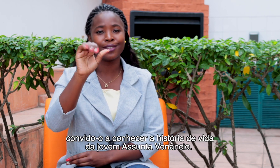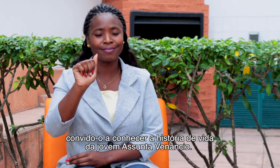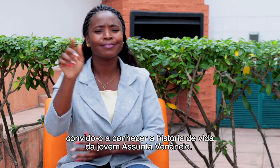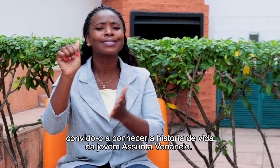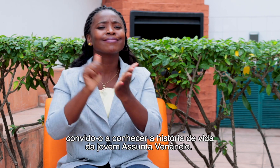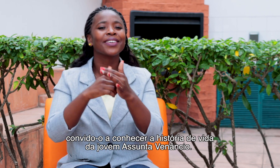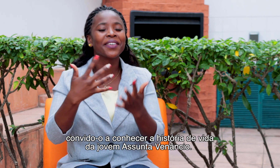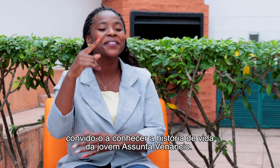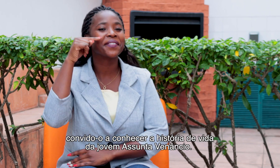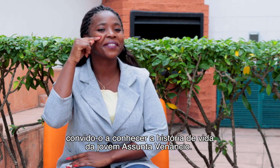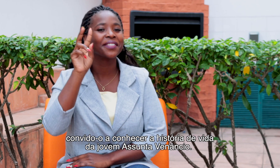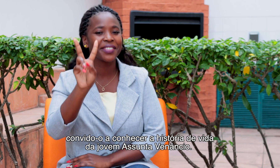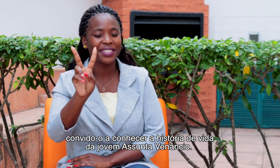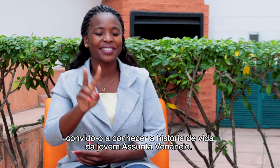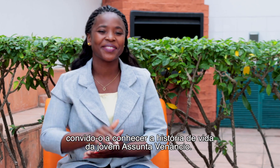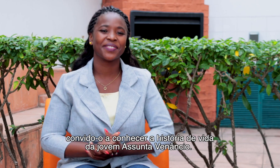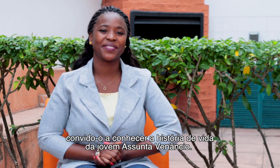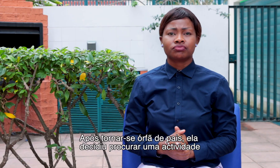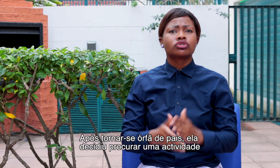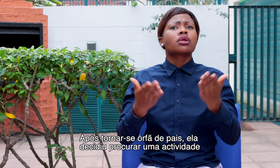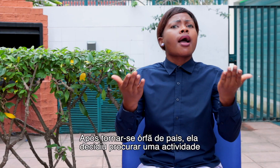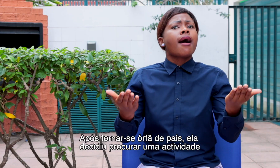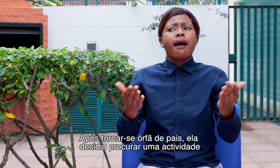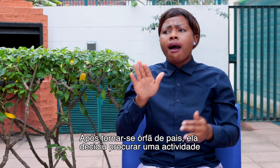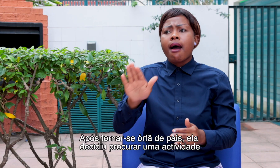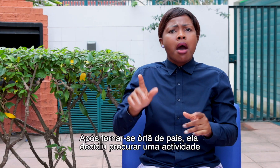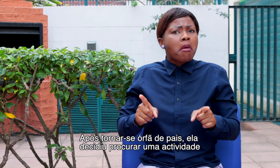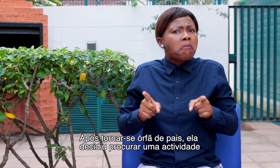história de vida da jovem Assunta Venâncio.